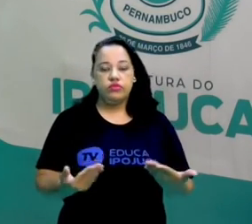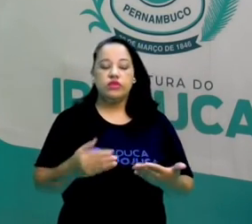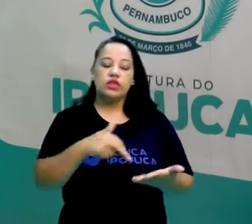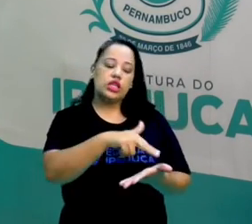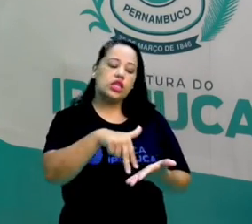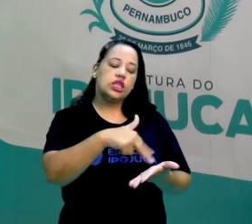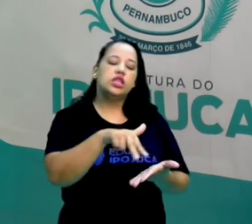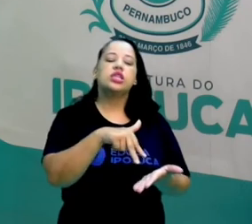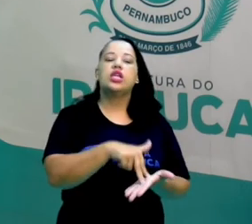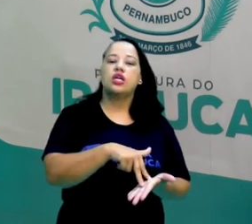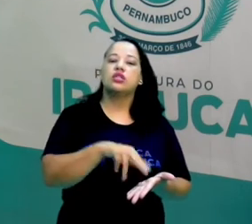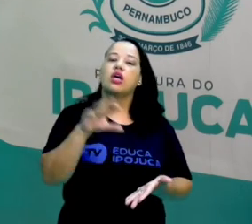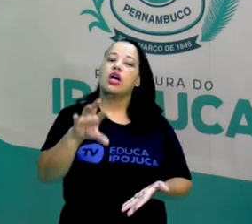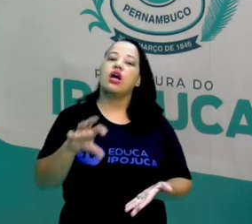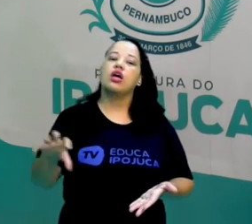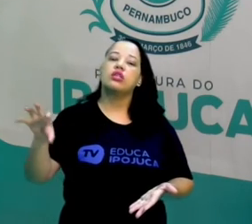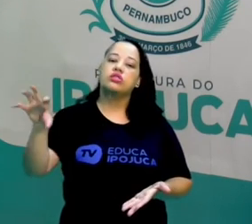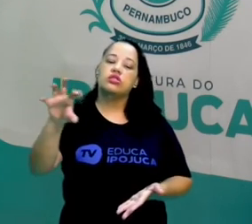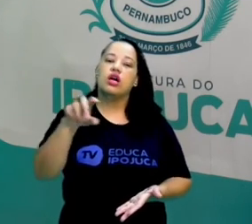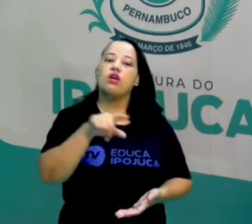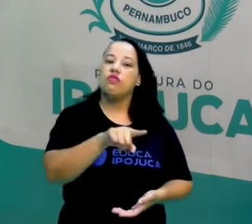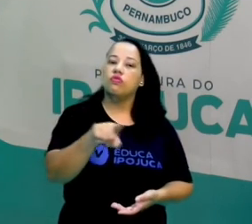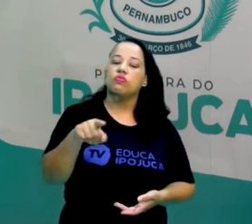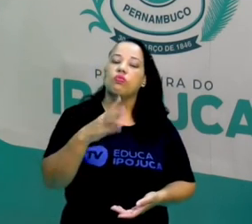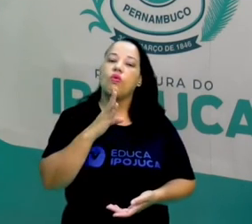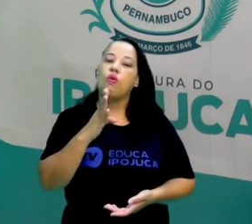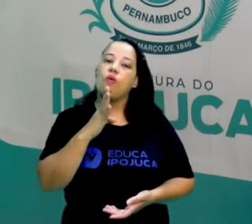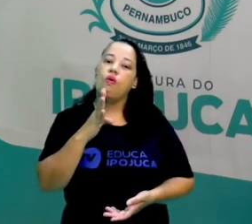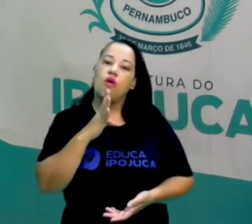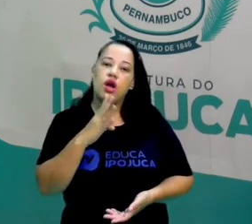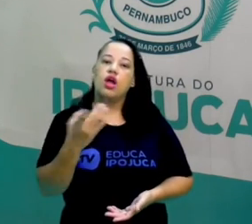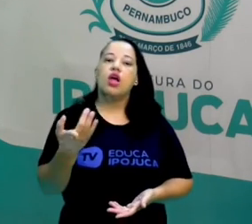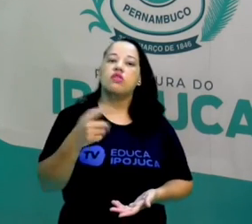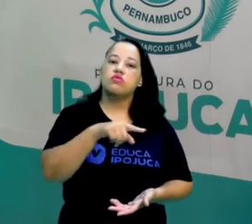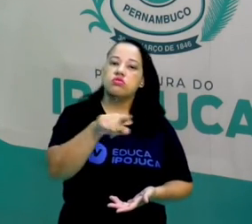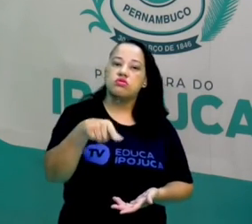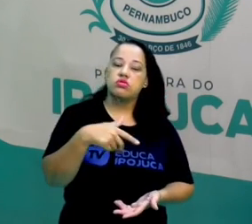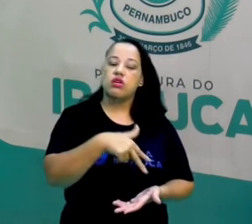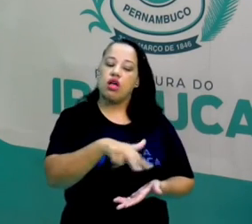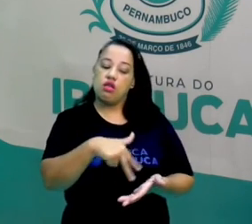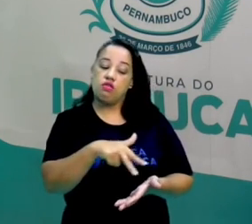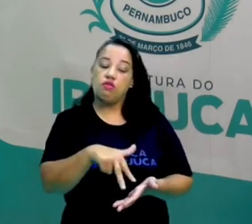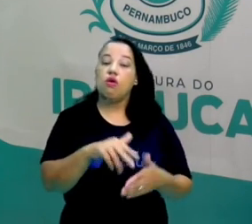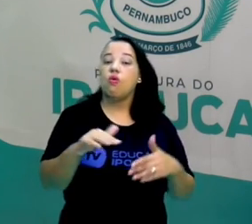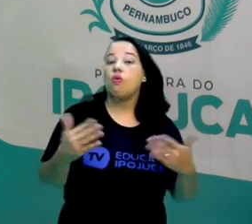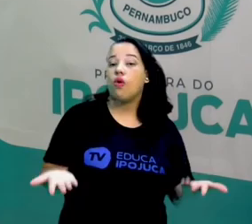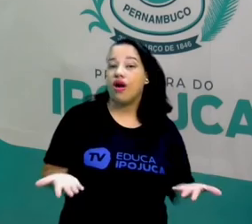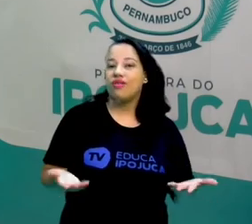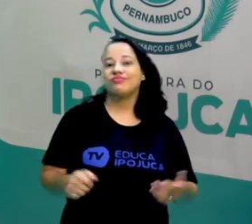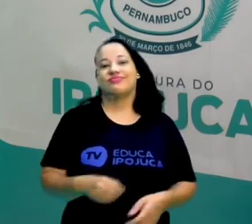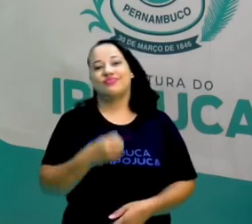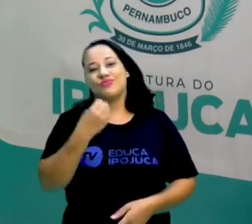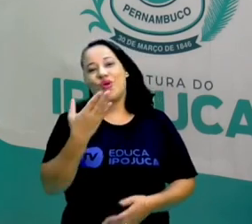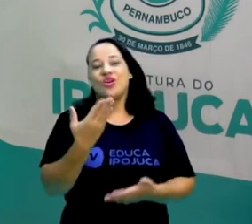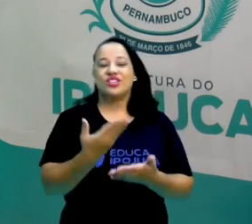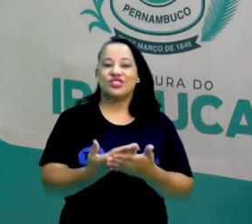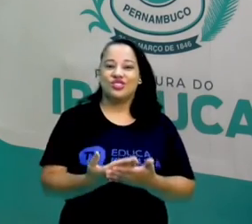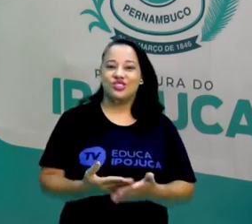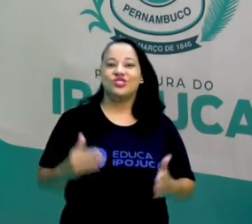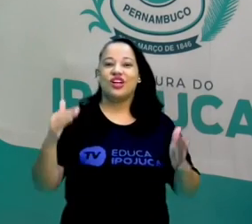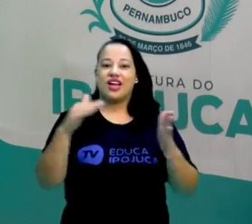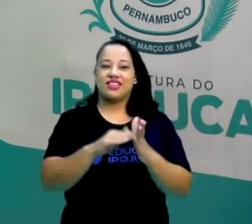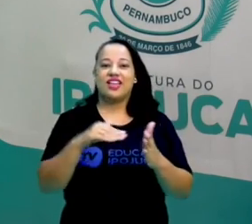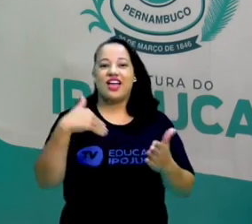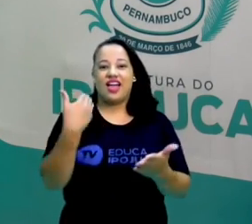danças regionais que eles conhecem e costumam praticar. Bons estudos e até